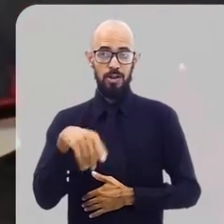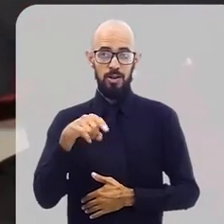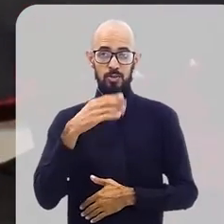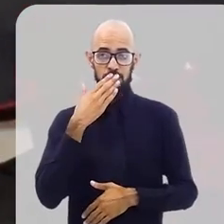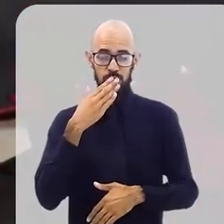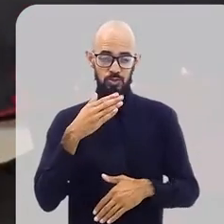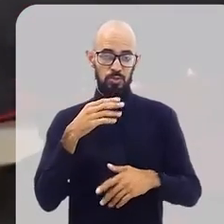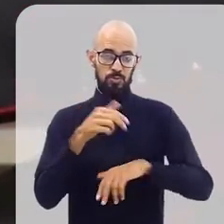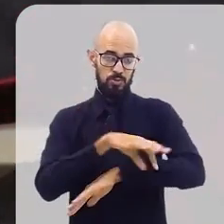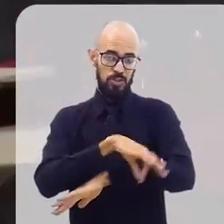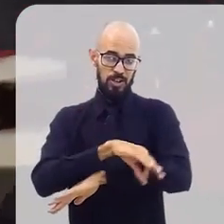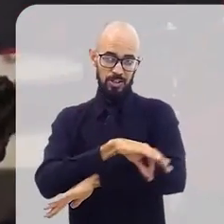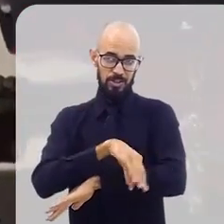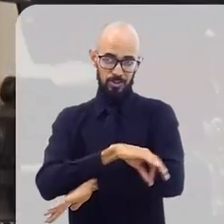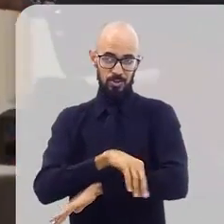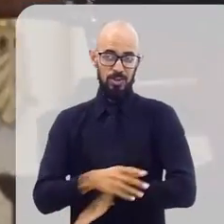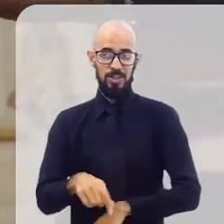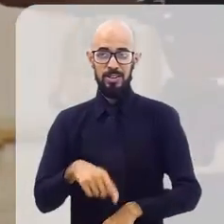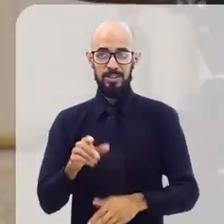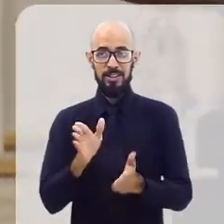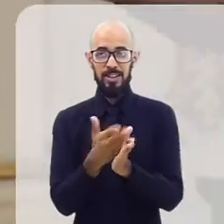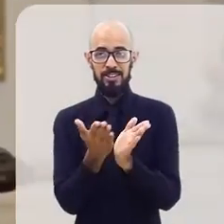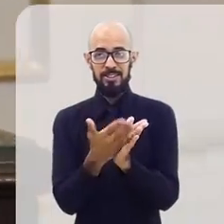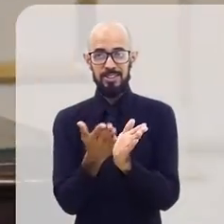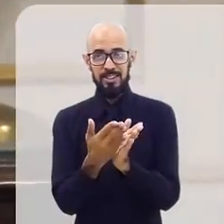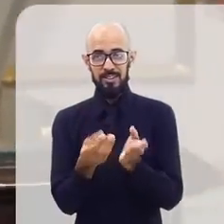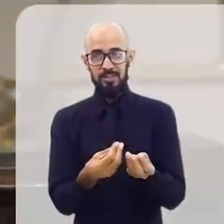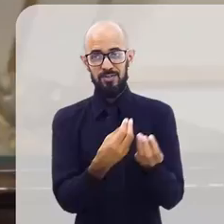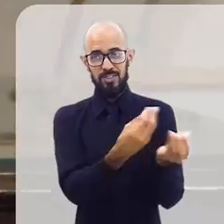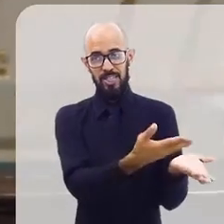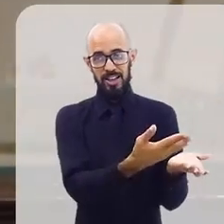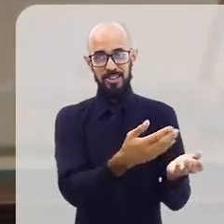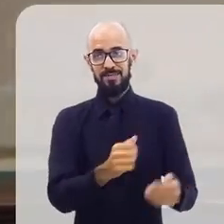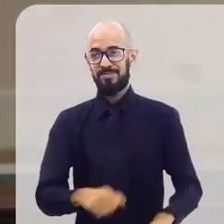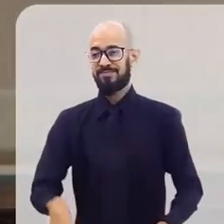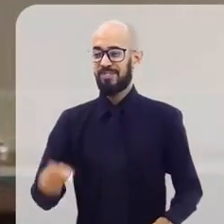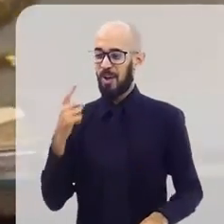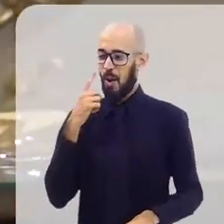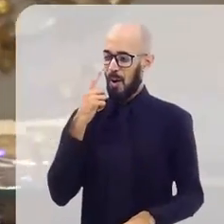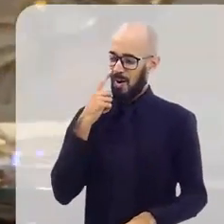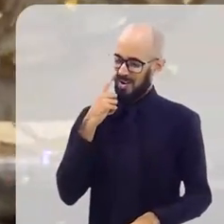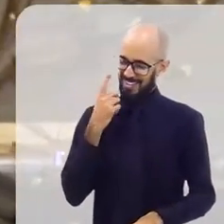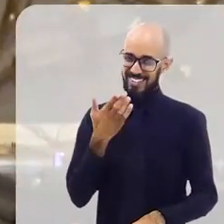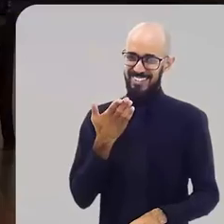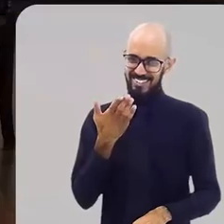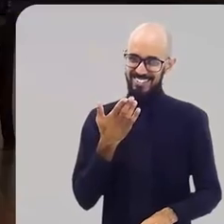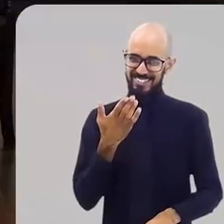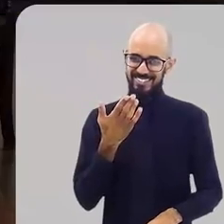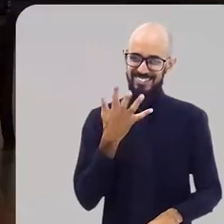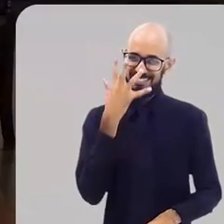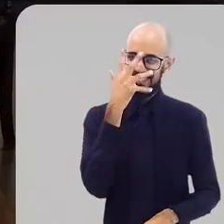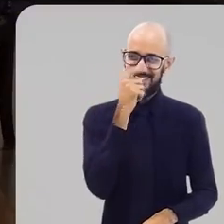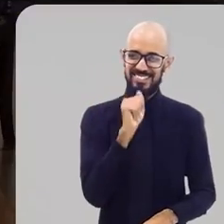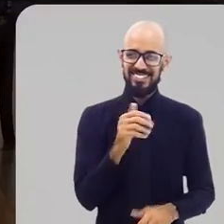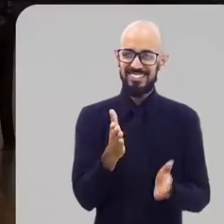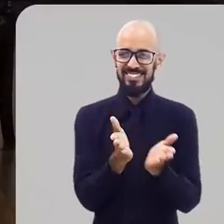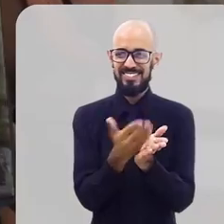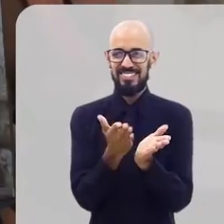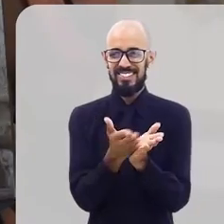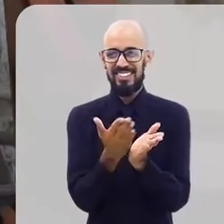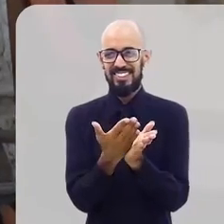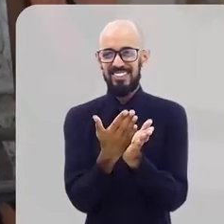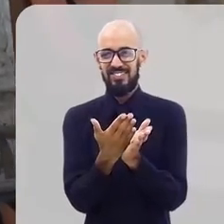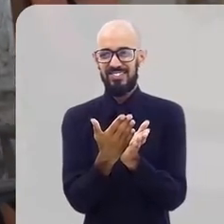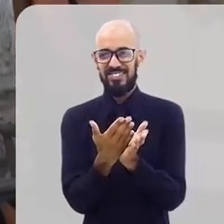Barrocas do Brasil Então passa também esse livro que tem aquele mais dados sobre a igreja para você esse